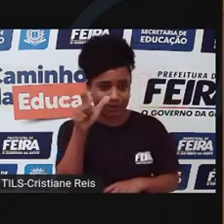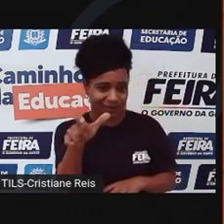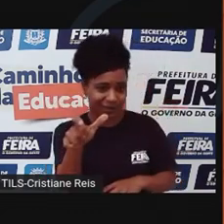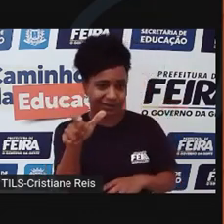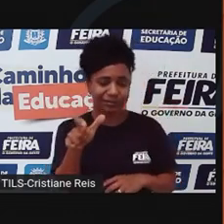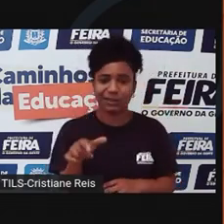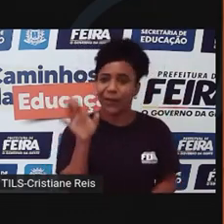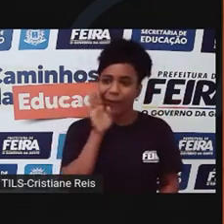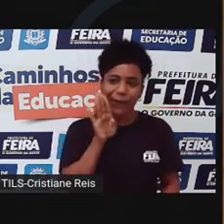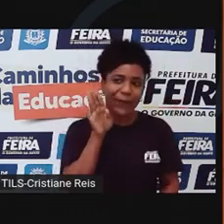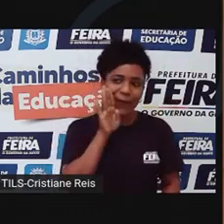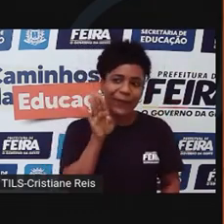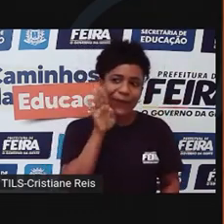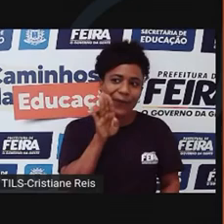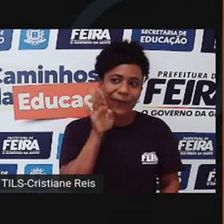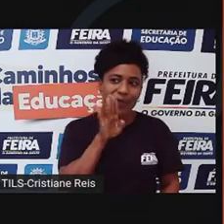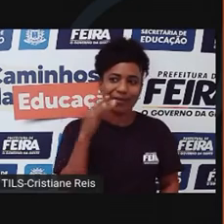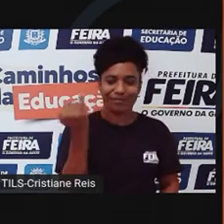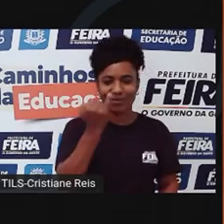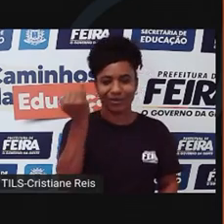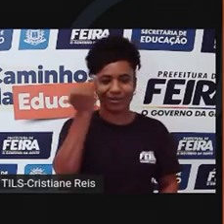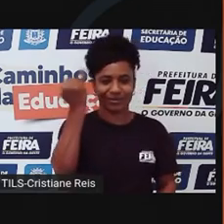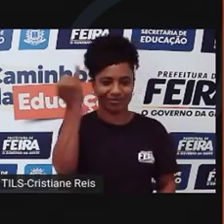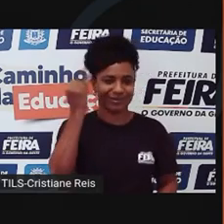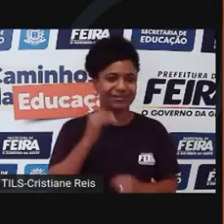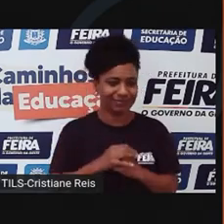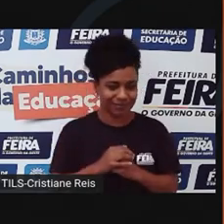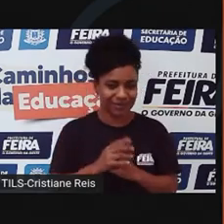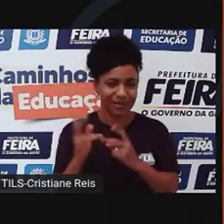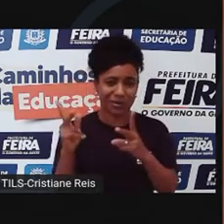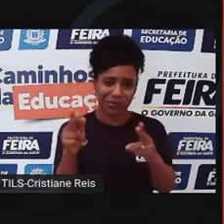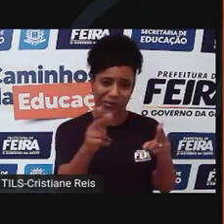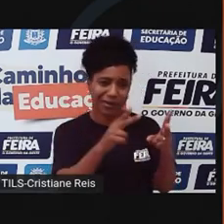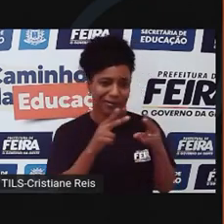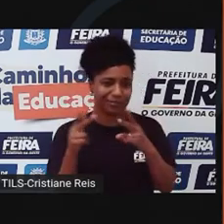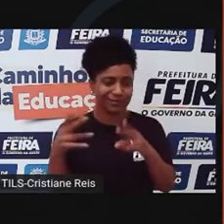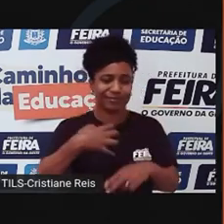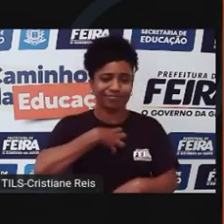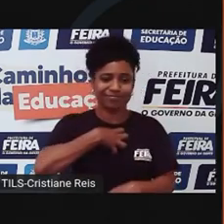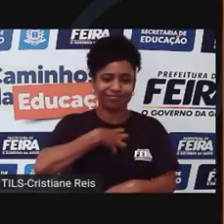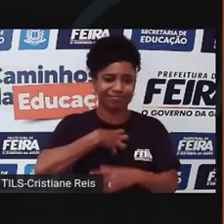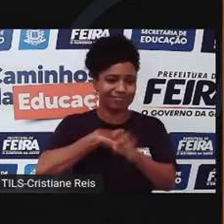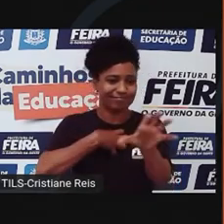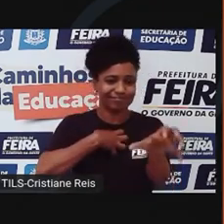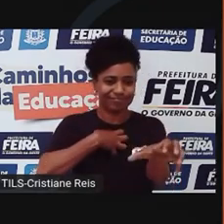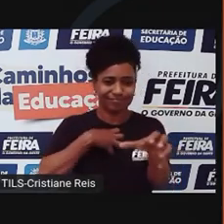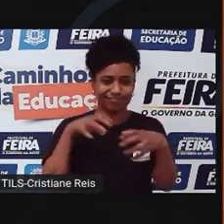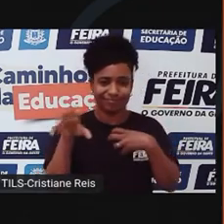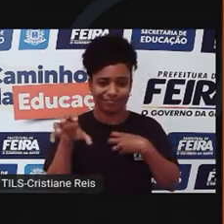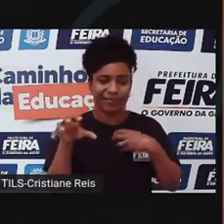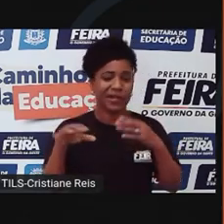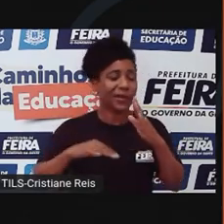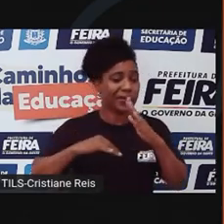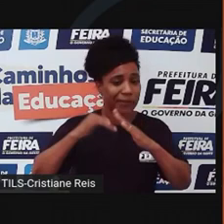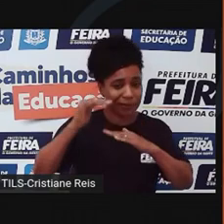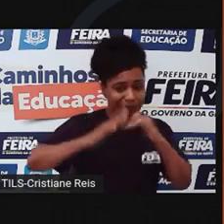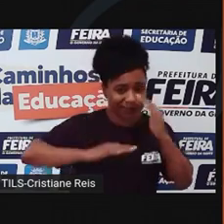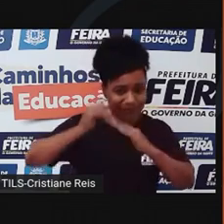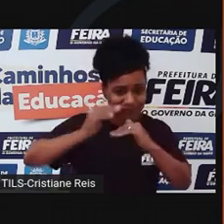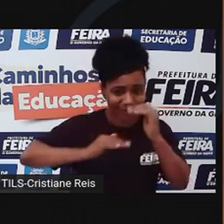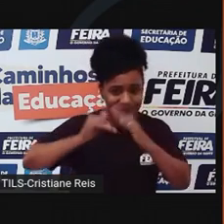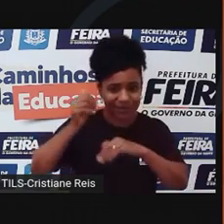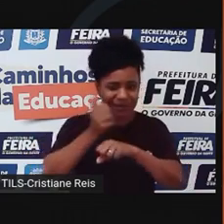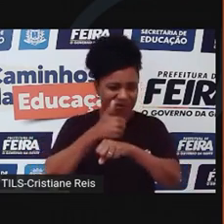história massa, assim, aquilo não me envolve mais. Eu acho que isso acontece com muita gente, sabe? É uma profissão que, quer